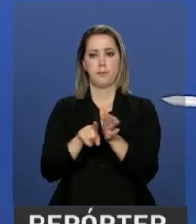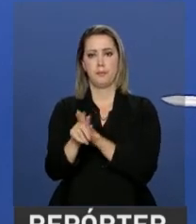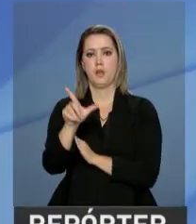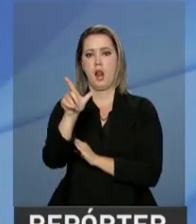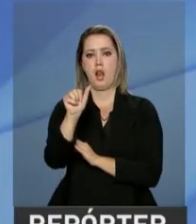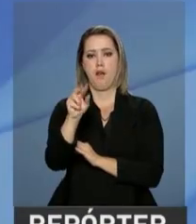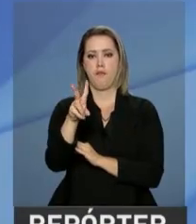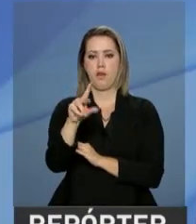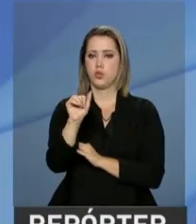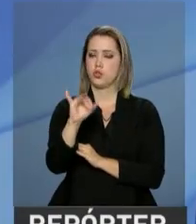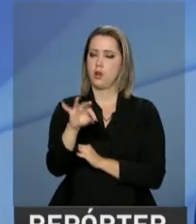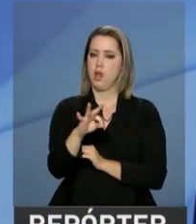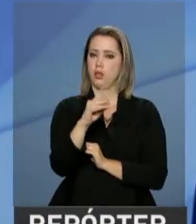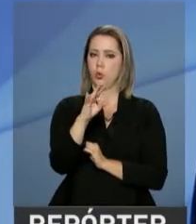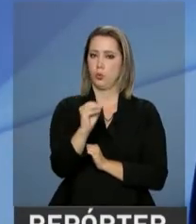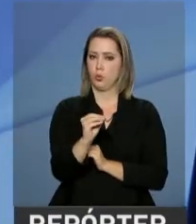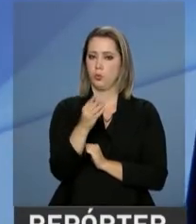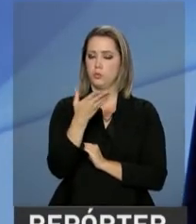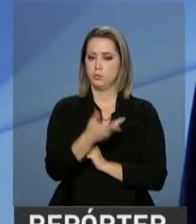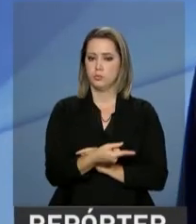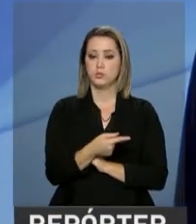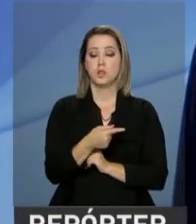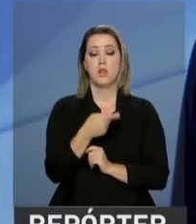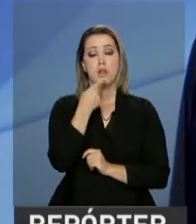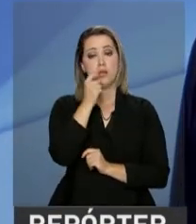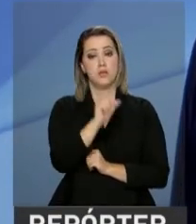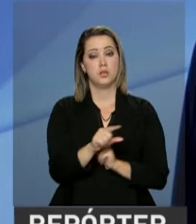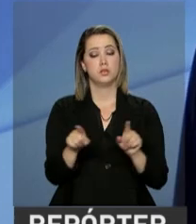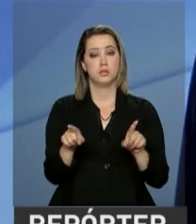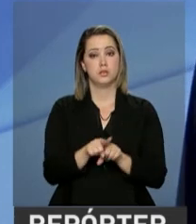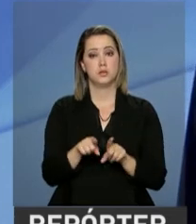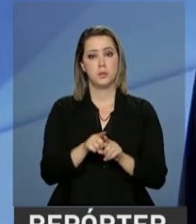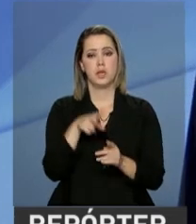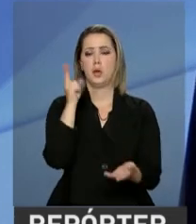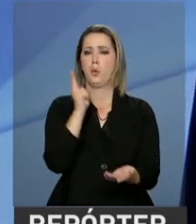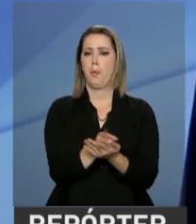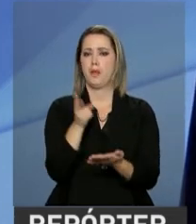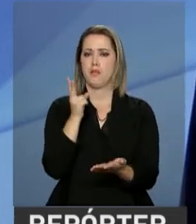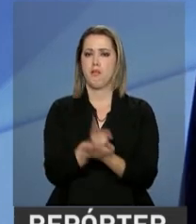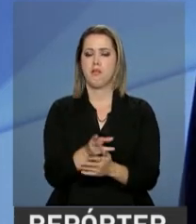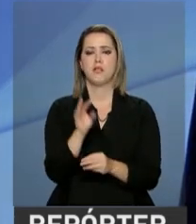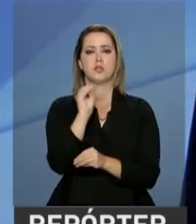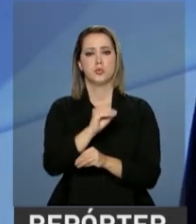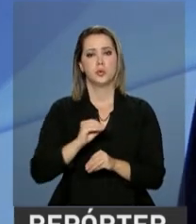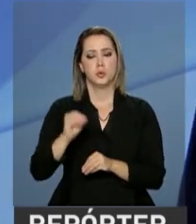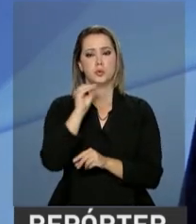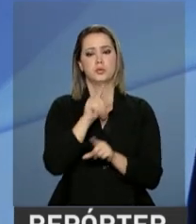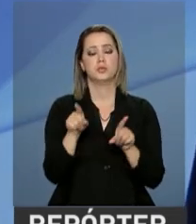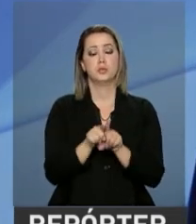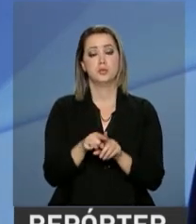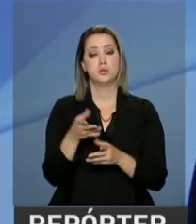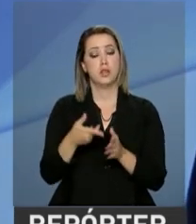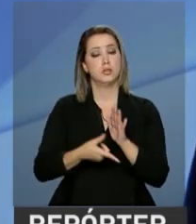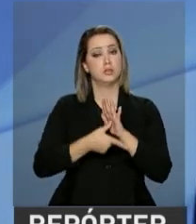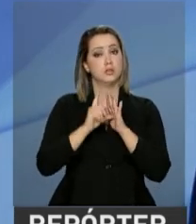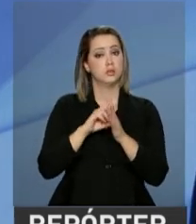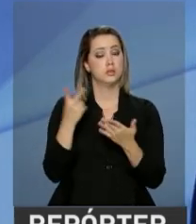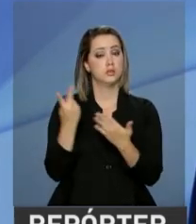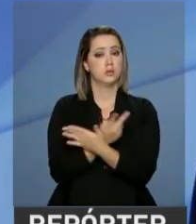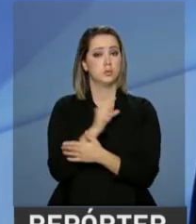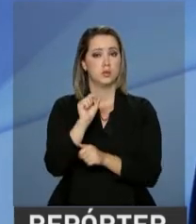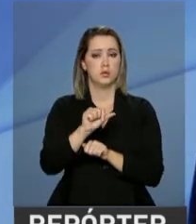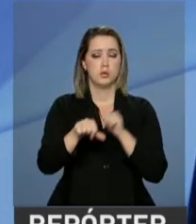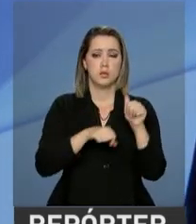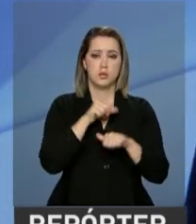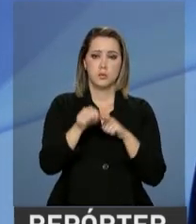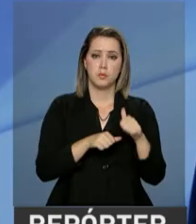Jato. O ministro Torquato Jardim ressaltou que o mesmo cuidado e serenidade adotados para realizar